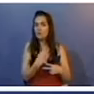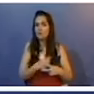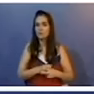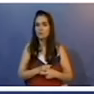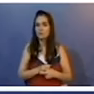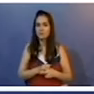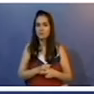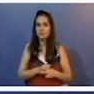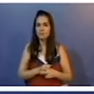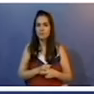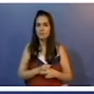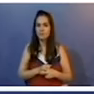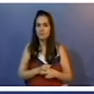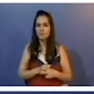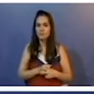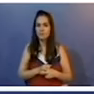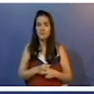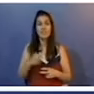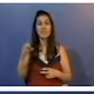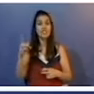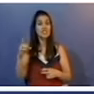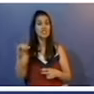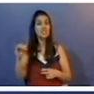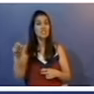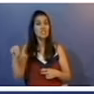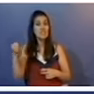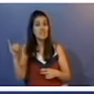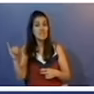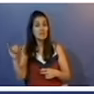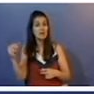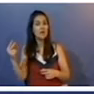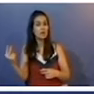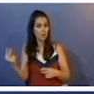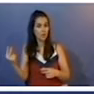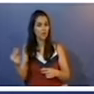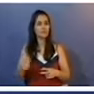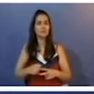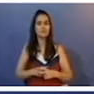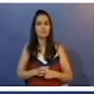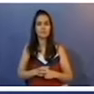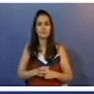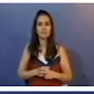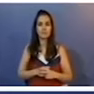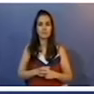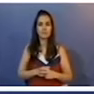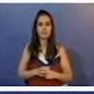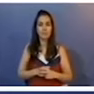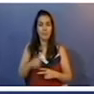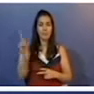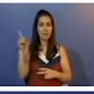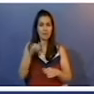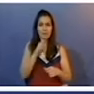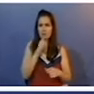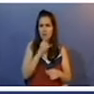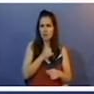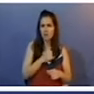de 2 nitrogênios, é di, né, então dinitrogênio. Nesse